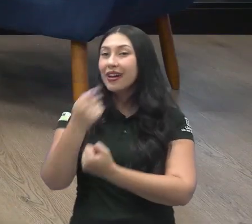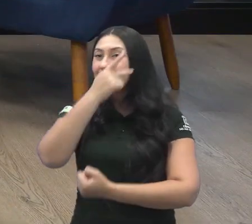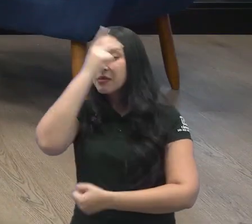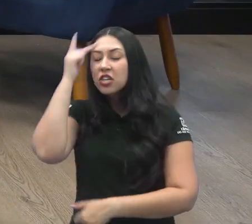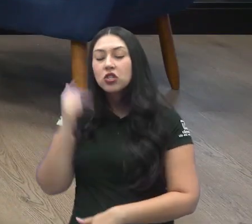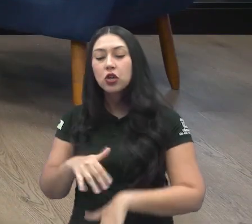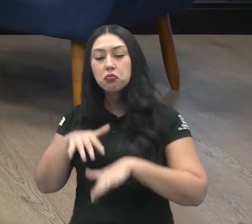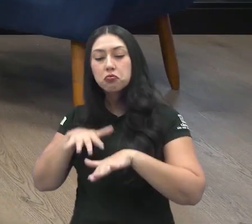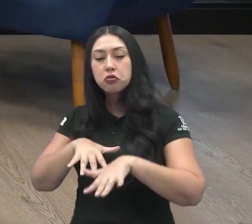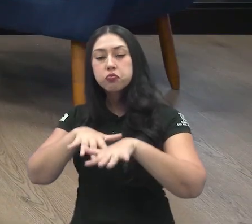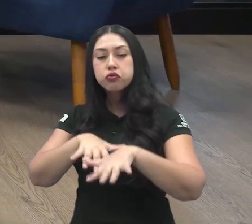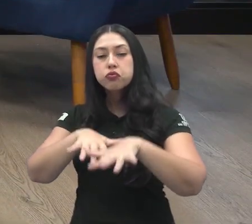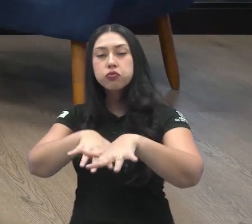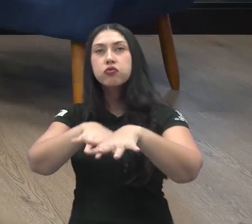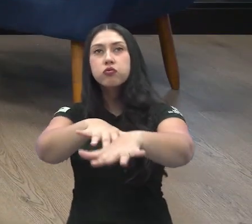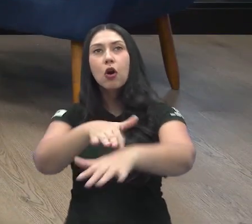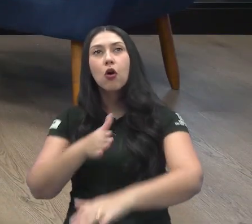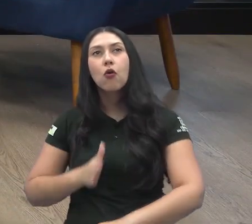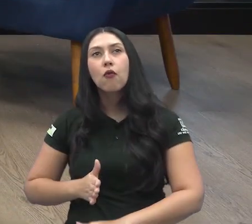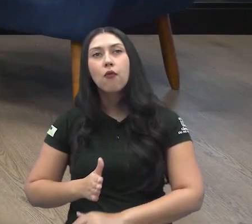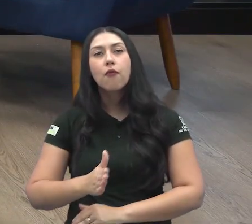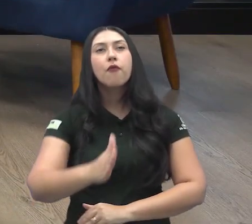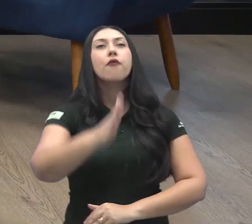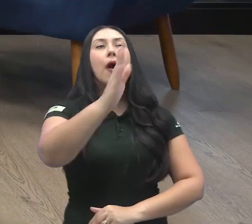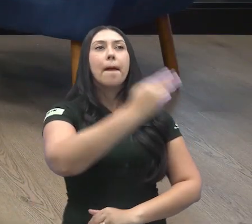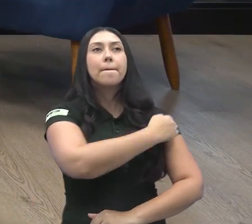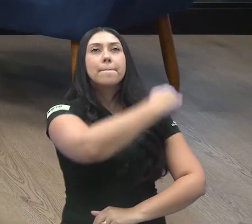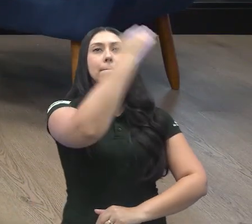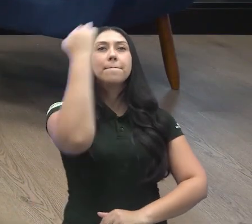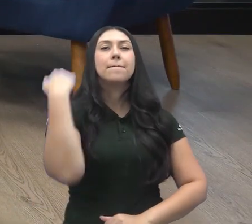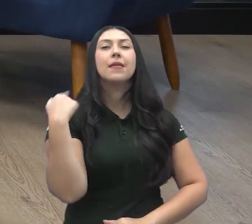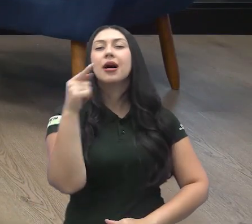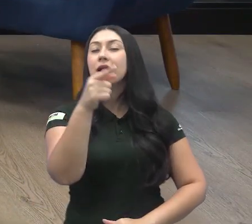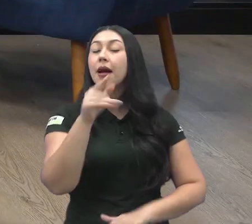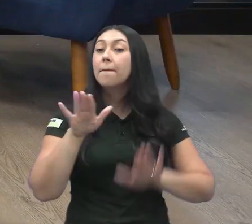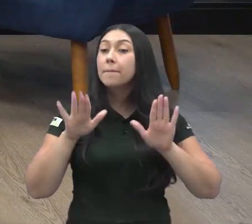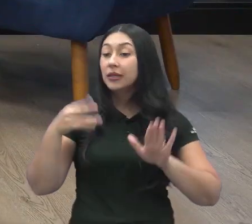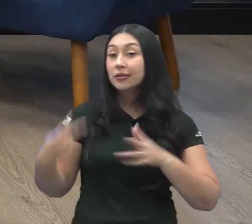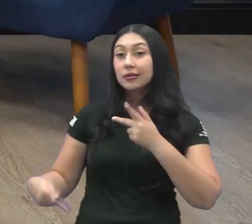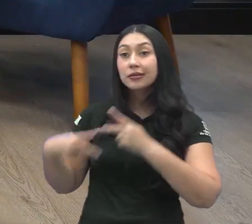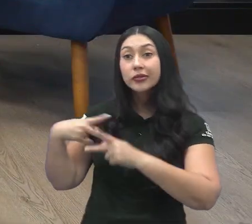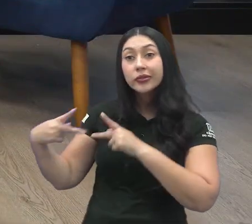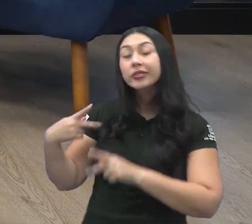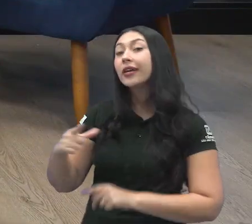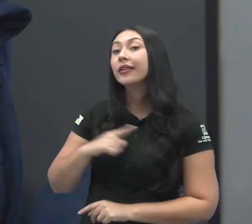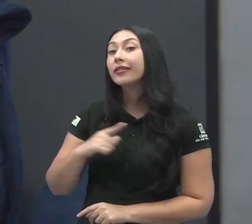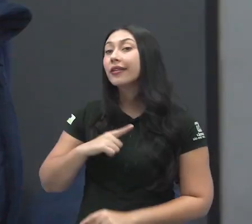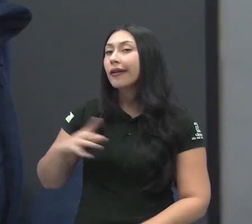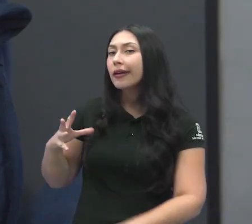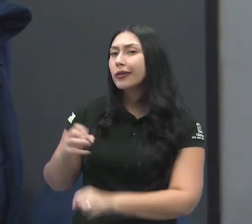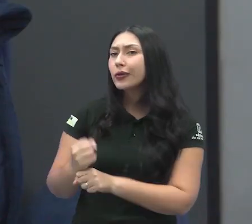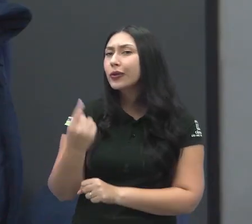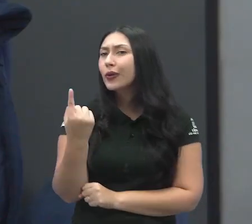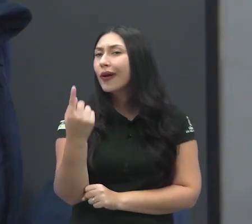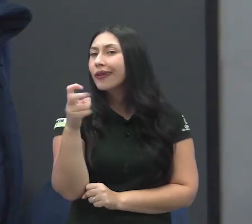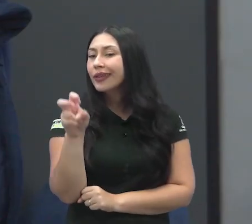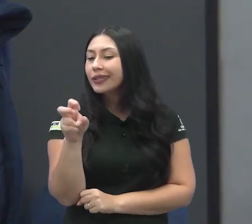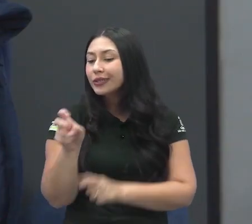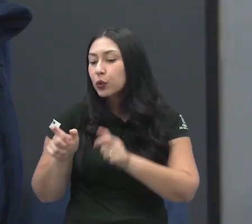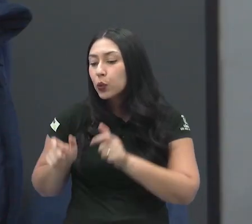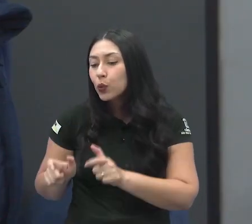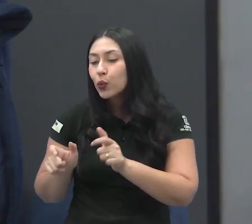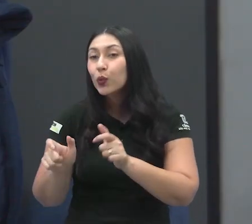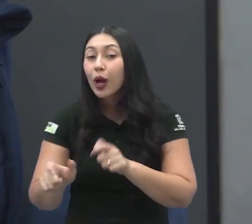passou pela nossa cidade e foi para caminho de Aparecida. Sim. E na nossa cidade nós temos 15 pontos de